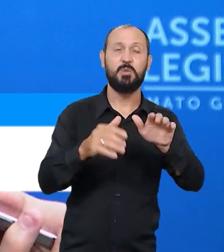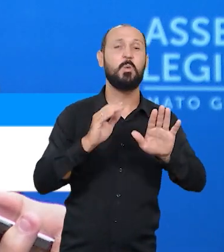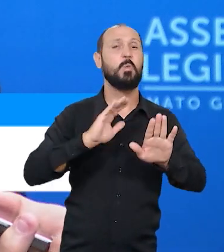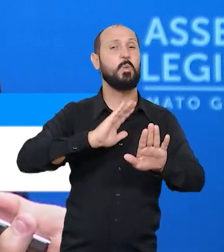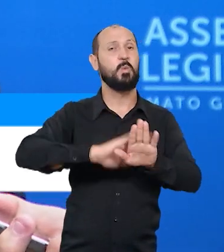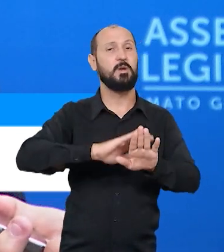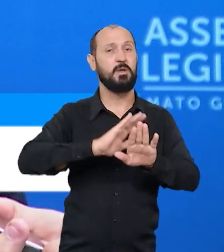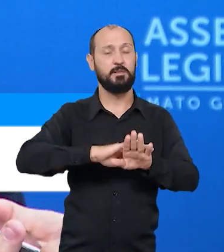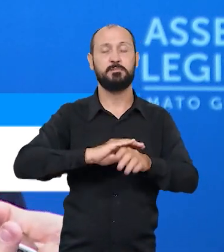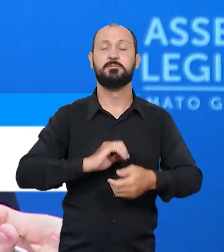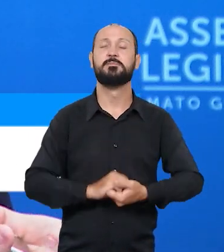em ações Concretas